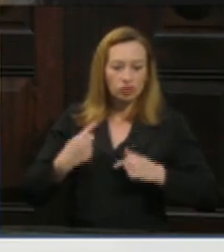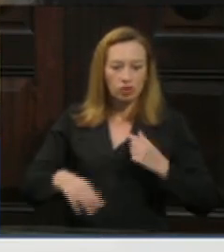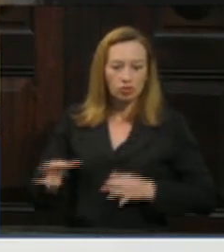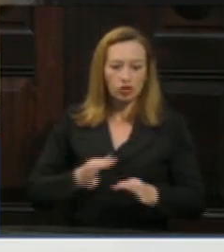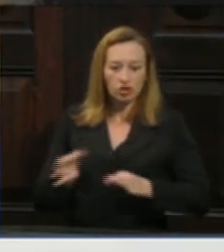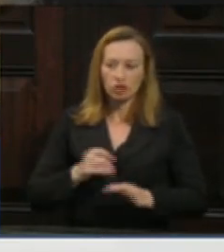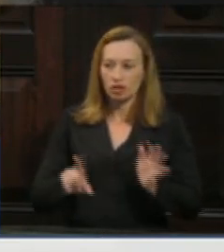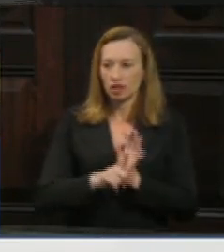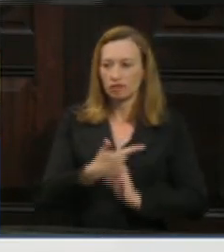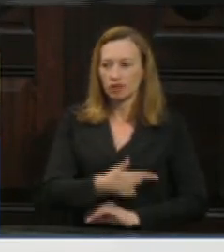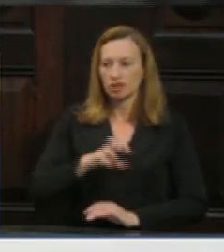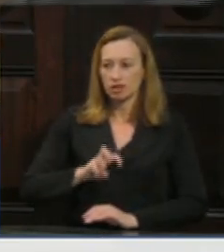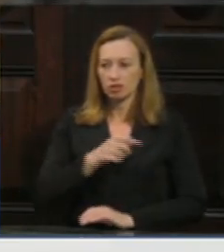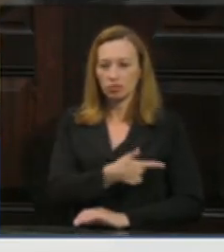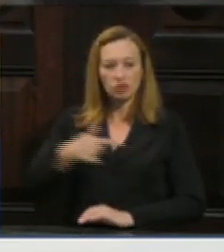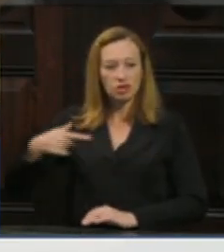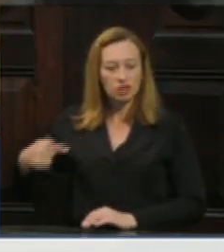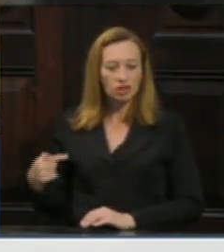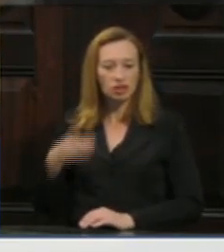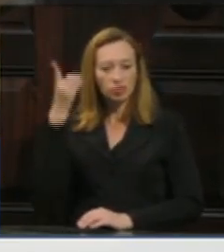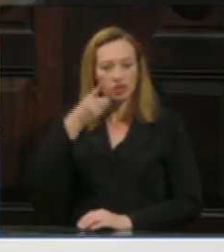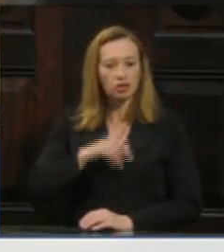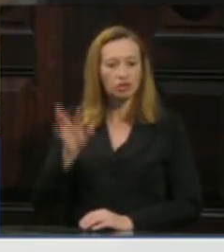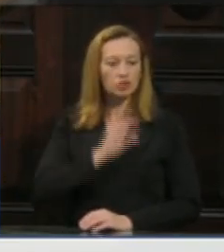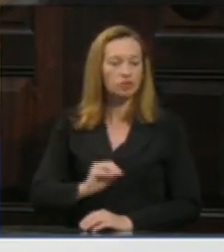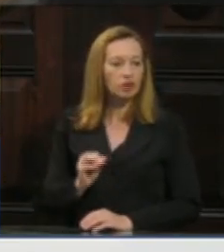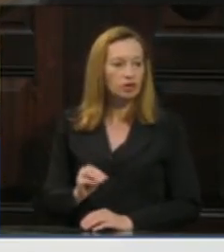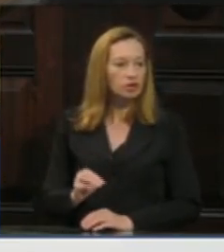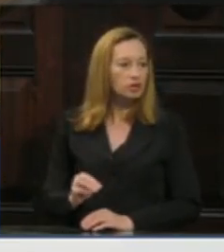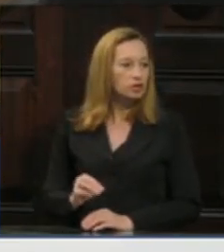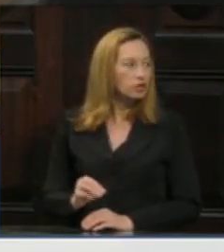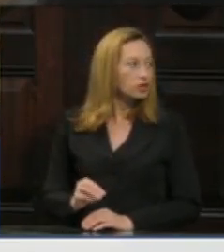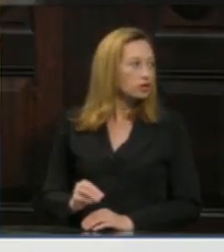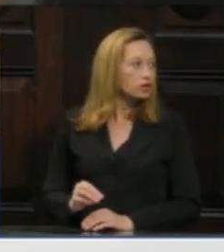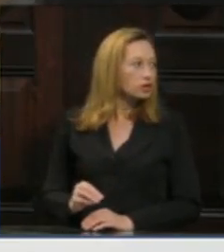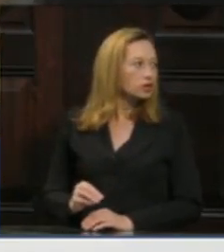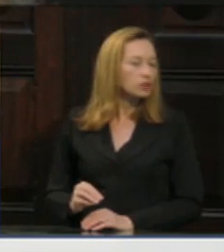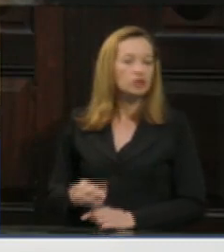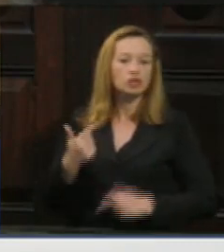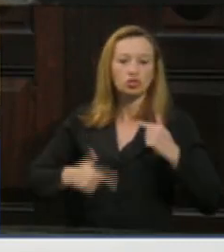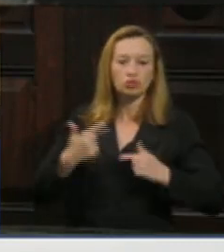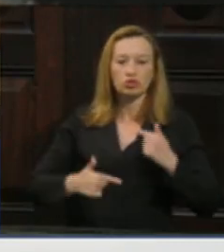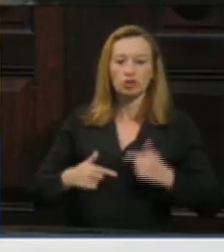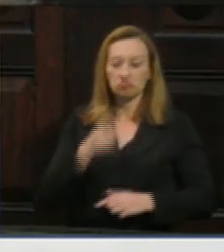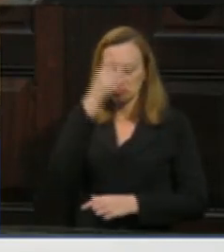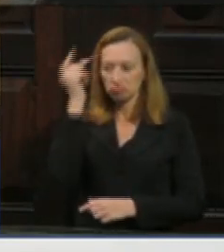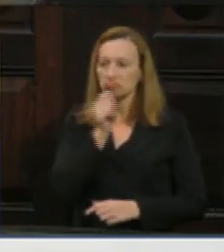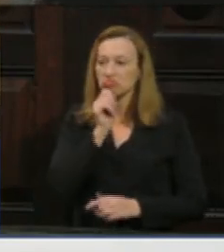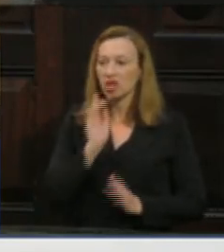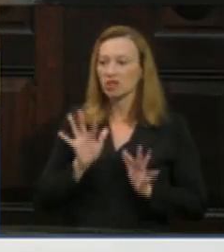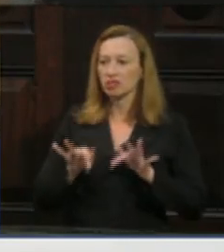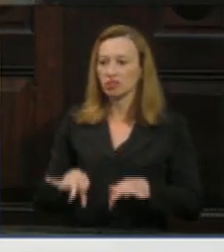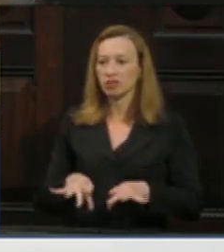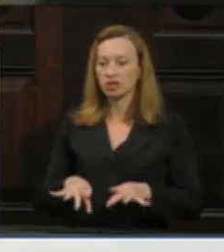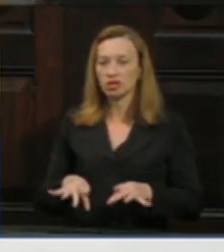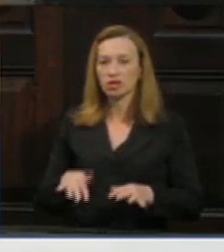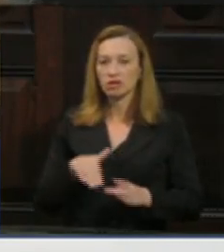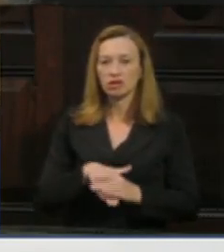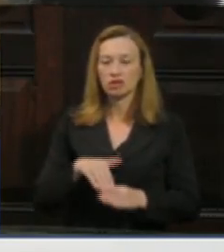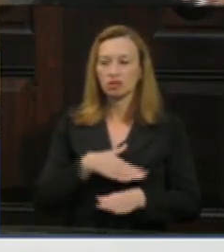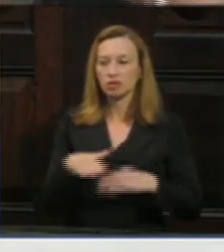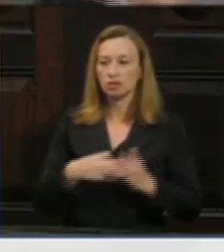vai ao autógrafo. Parabéns, deputado. Projeto de lei 4174A de 2018, de autoria do deputado Dr. Julianelli, que declara de relevante